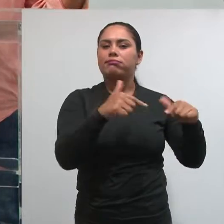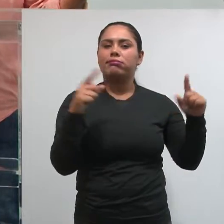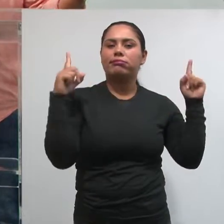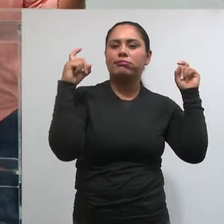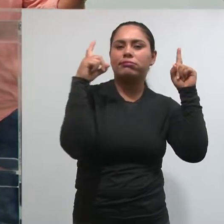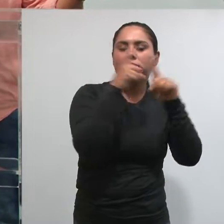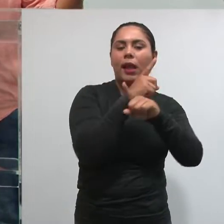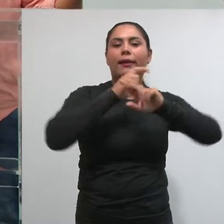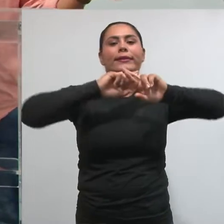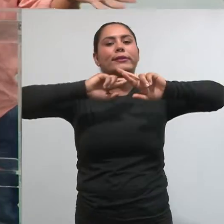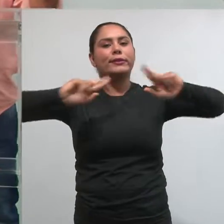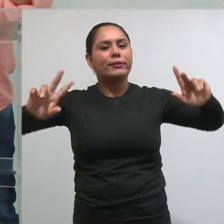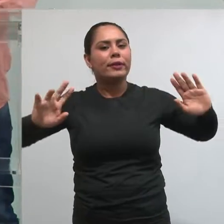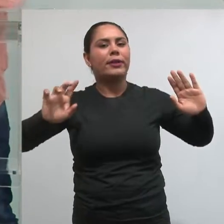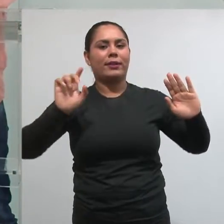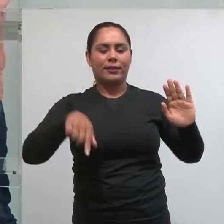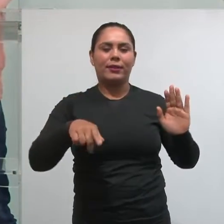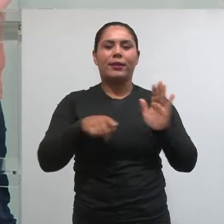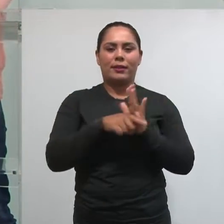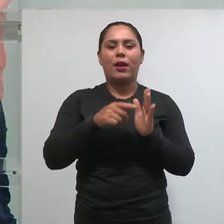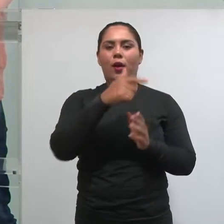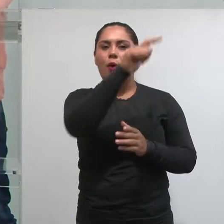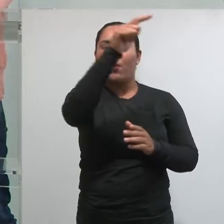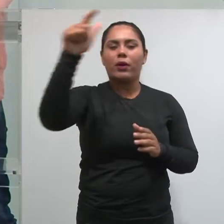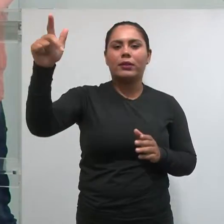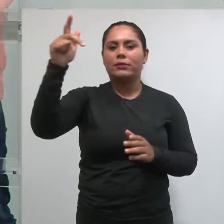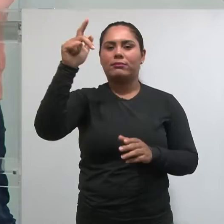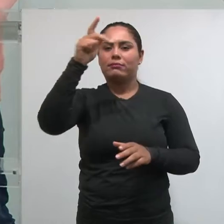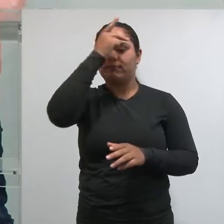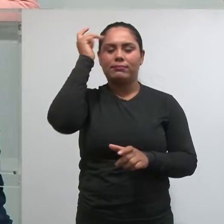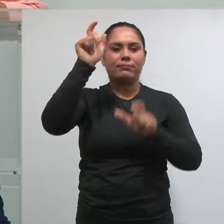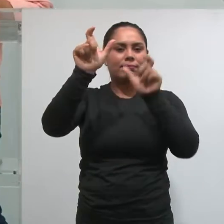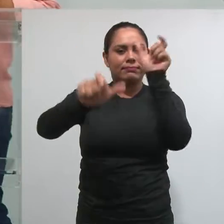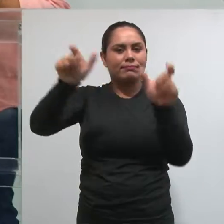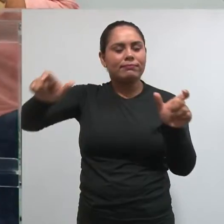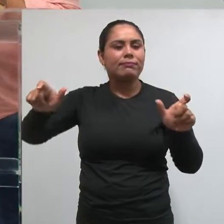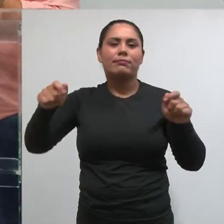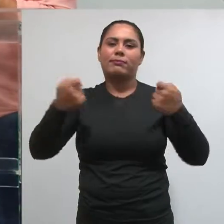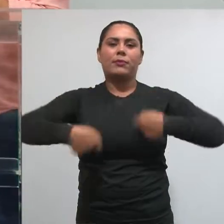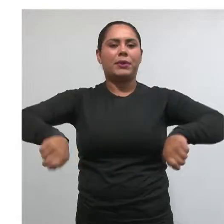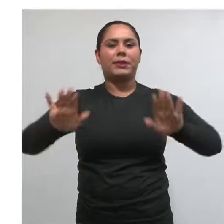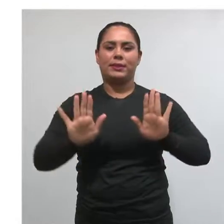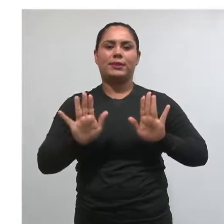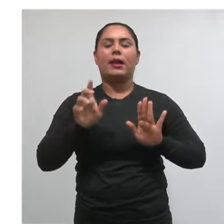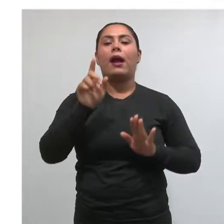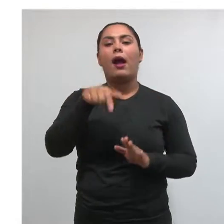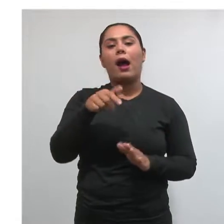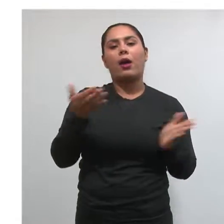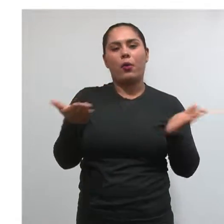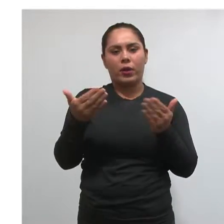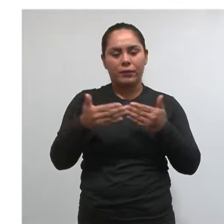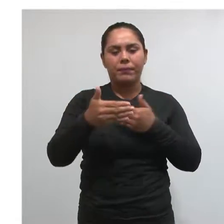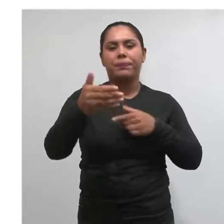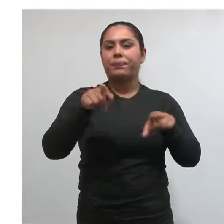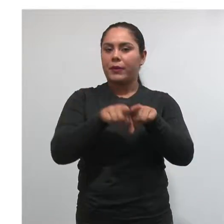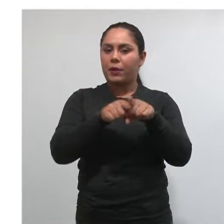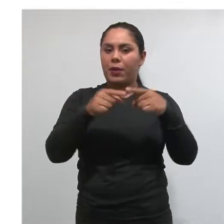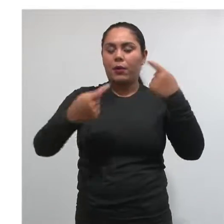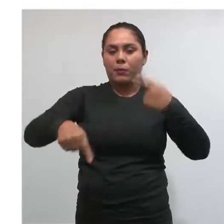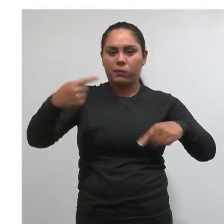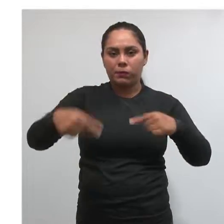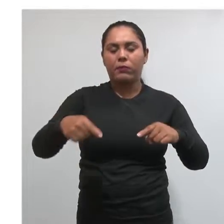necessária diferente do restante da sociedade, certo? Caminhando, então, nós temos as políticas do